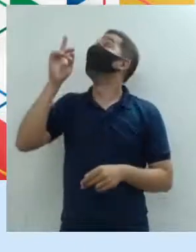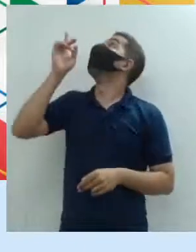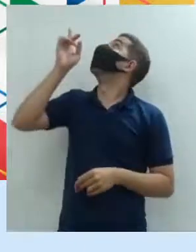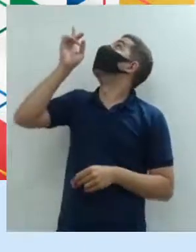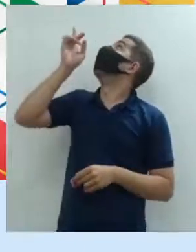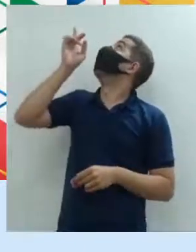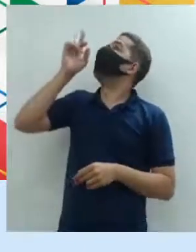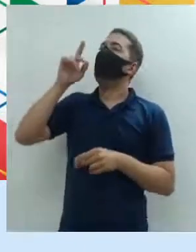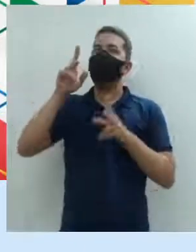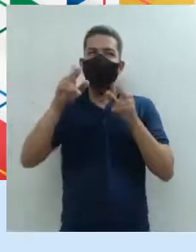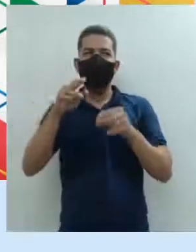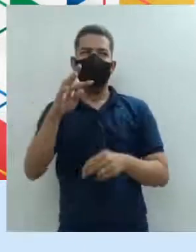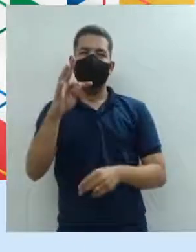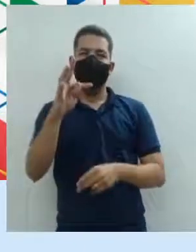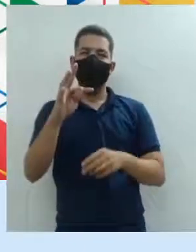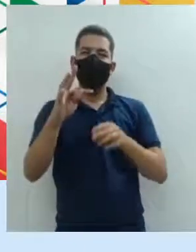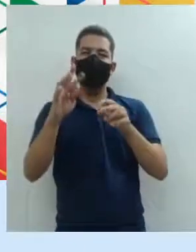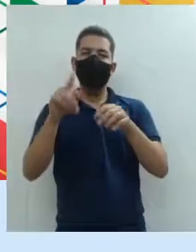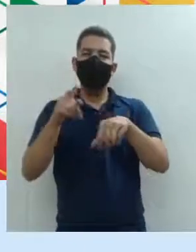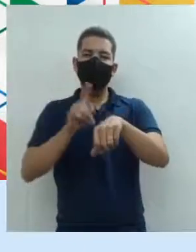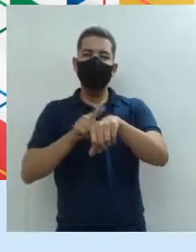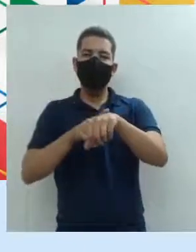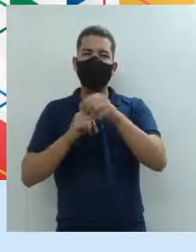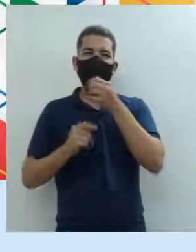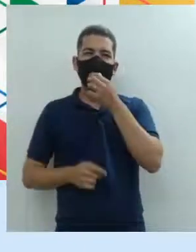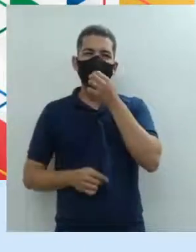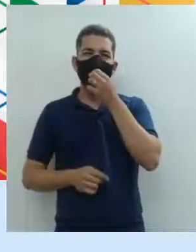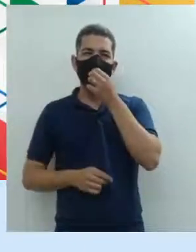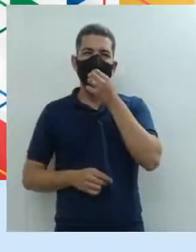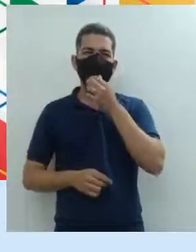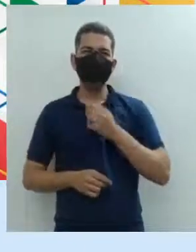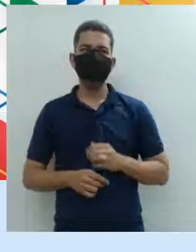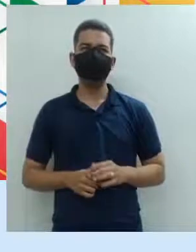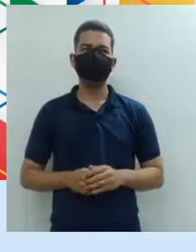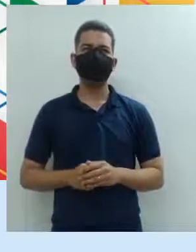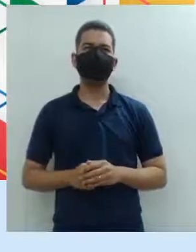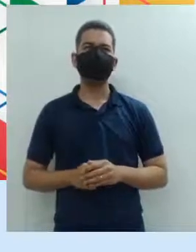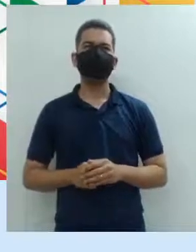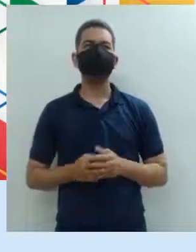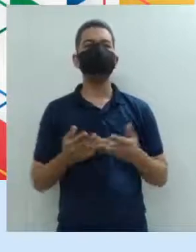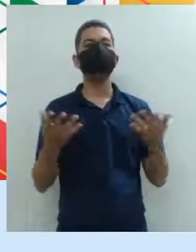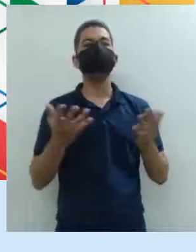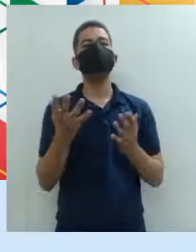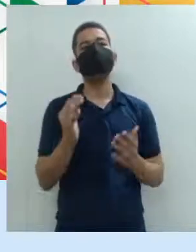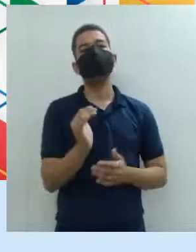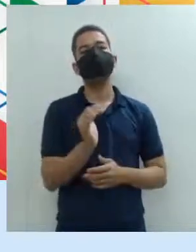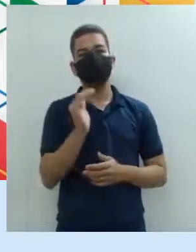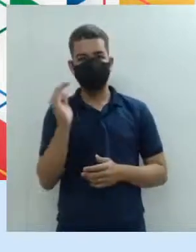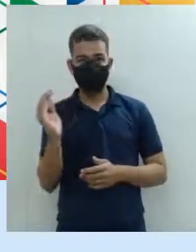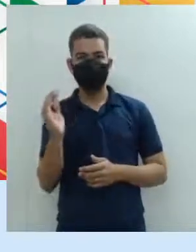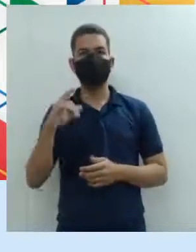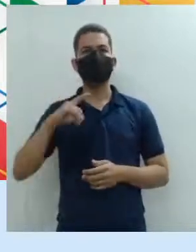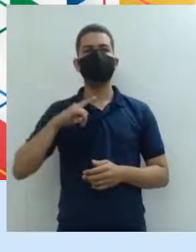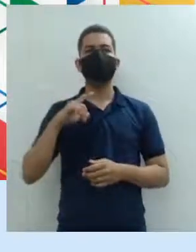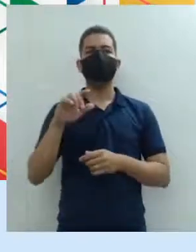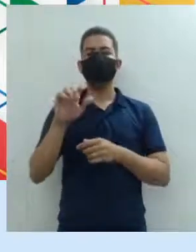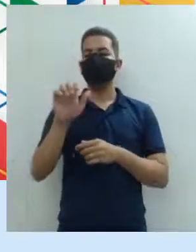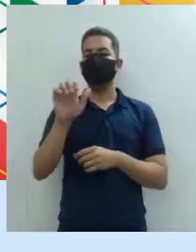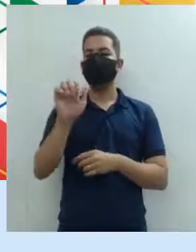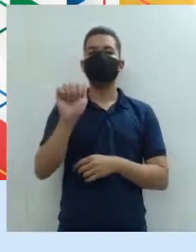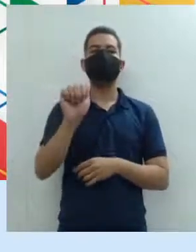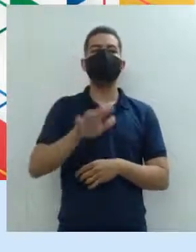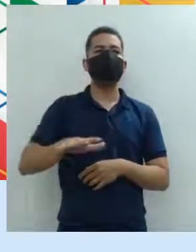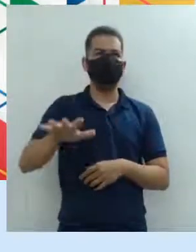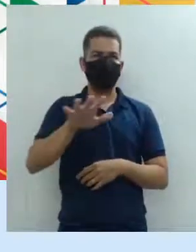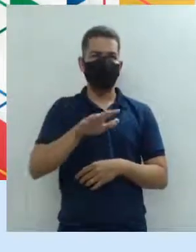aí, mas bastante útil para a gente. Então vamos lá. Considere agora que esse material ele tem uma área que a gente chama